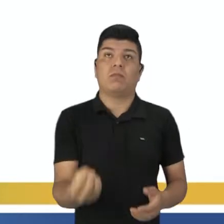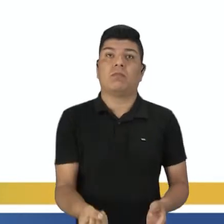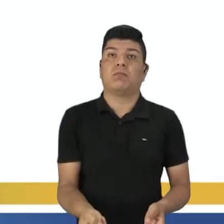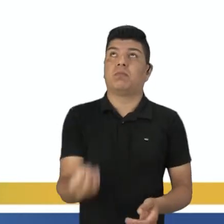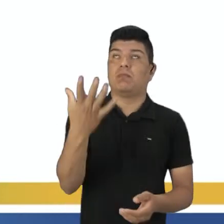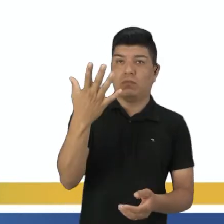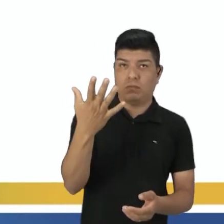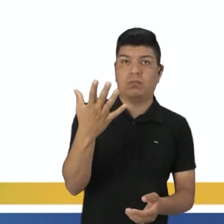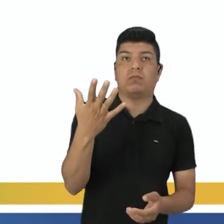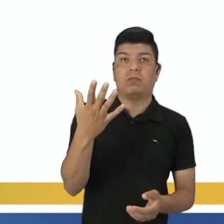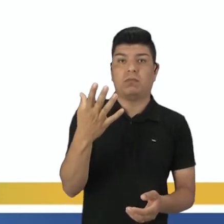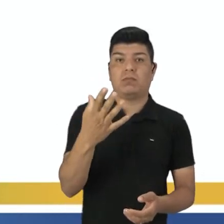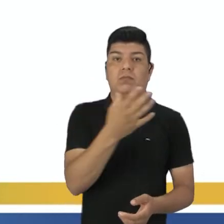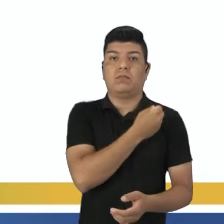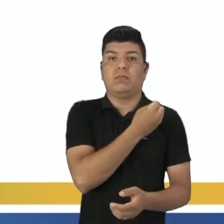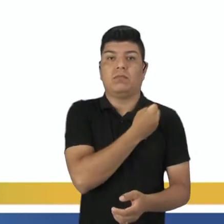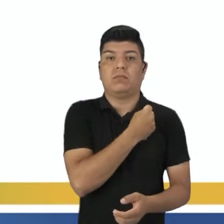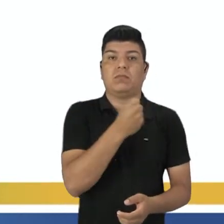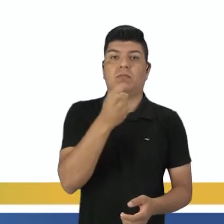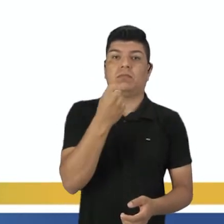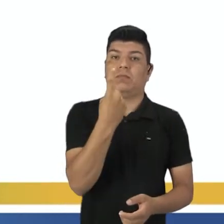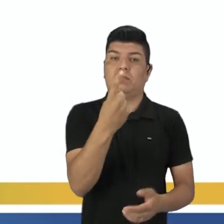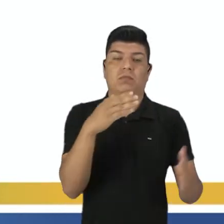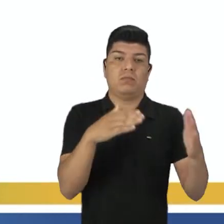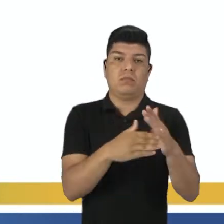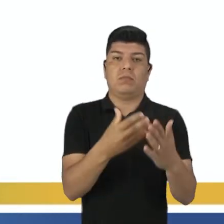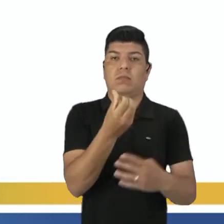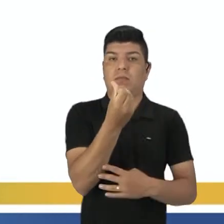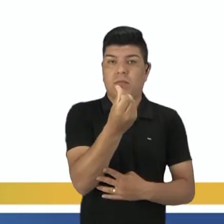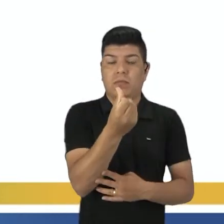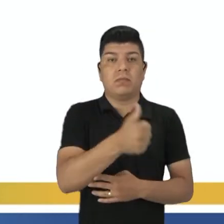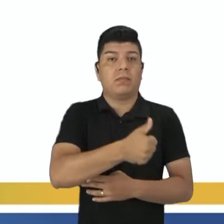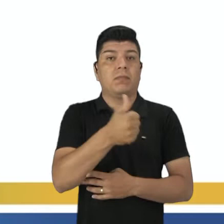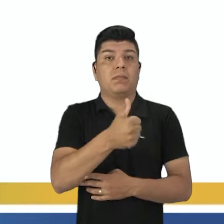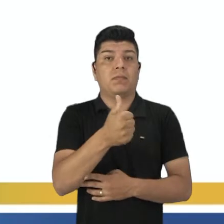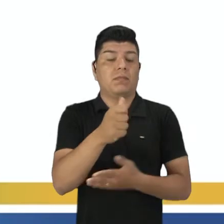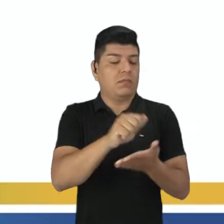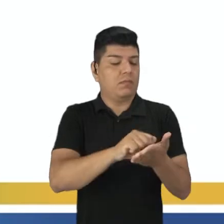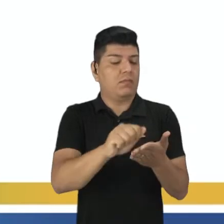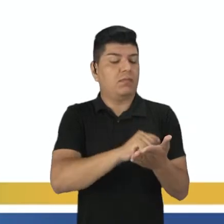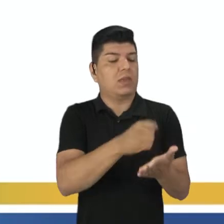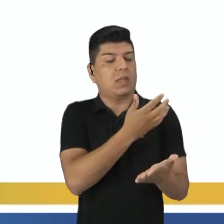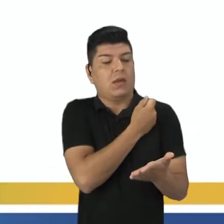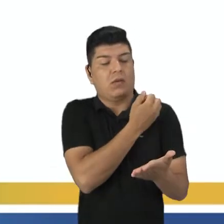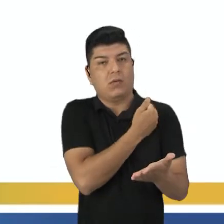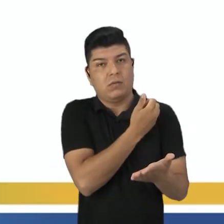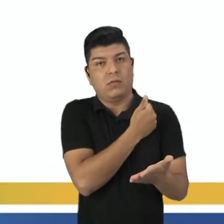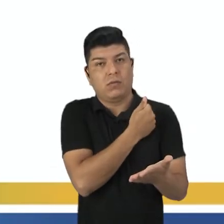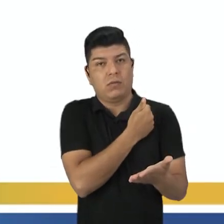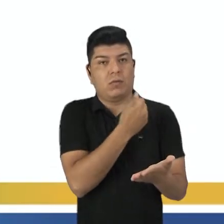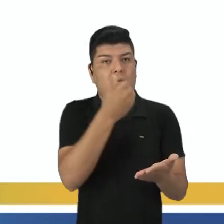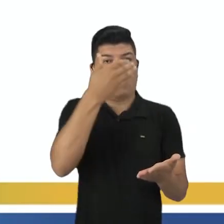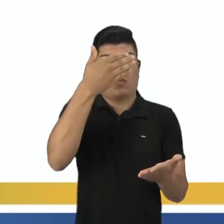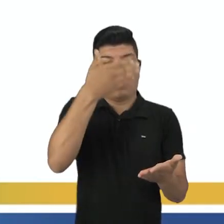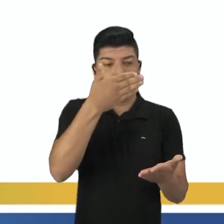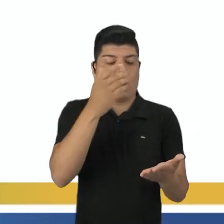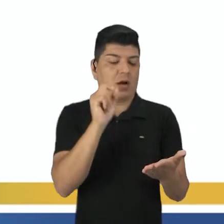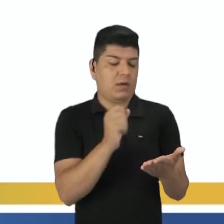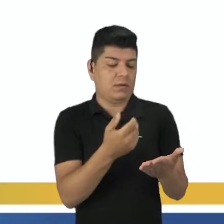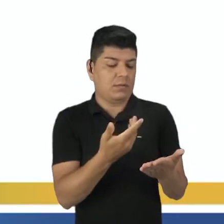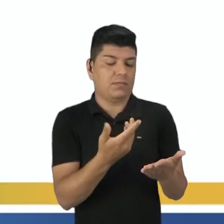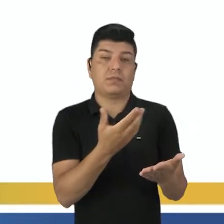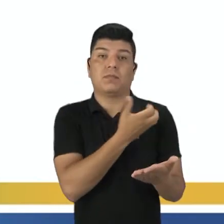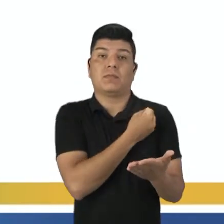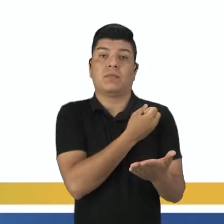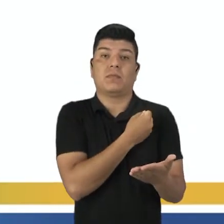faces numeradas de 1 a 6. Então, ao lançarmos o primeiro, nós vamos anotar o número aí da face que fica voltada para cima e vamos chamar